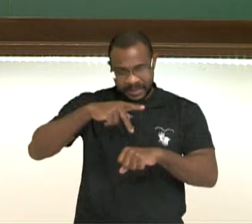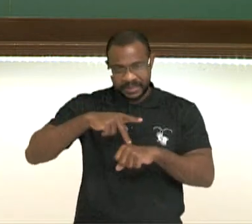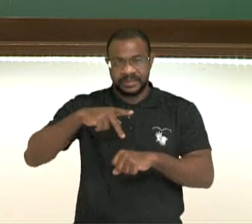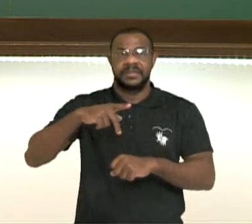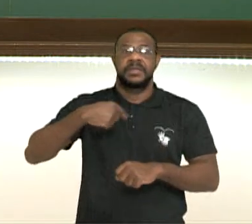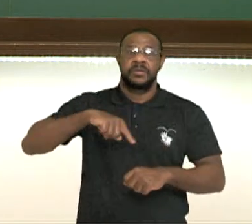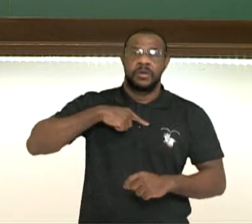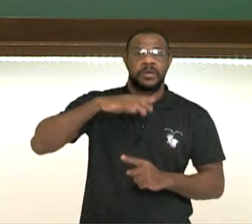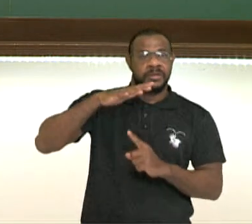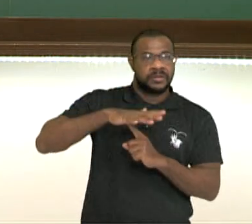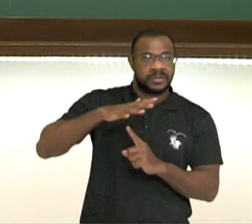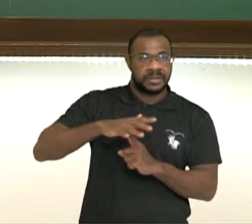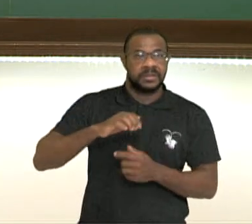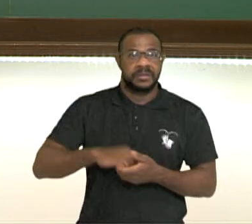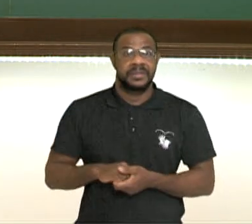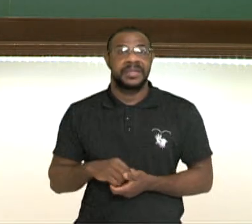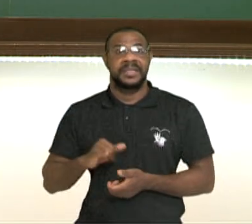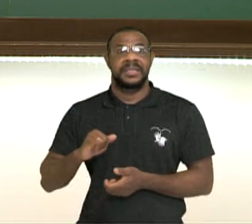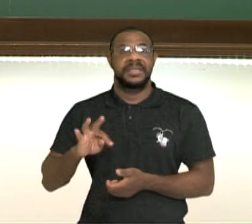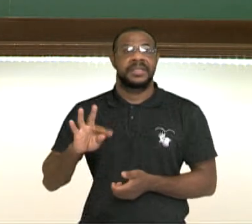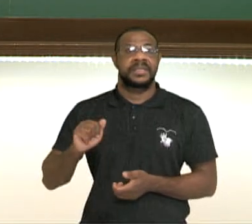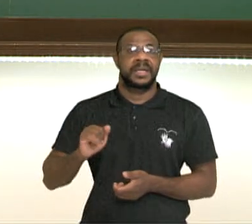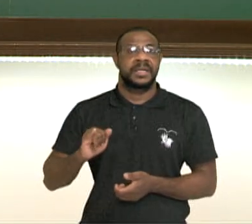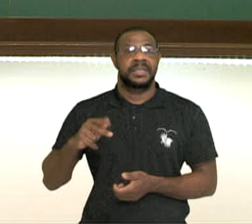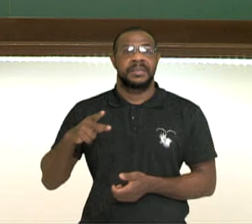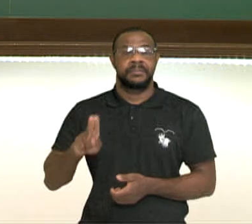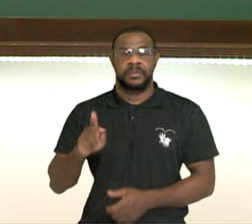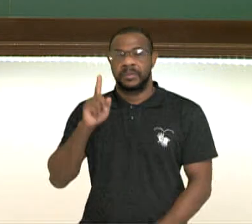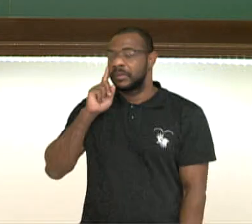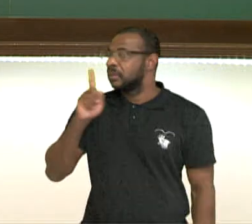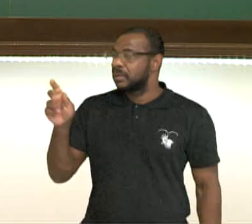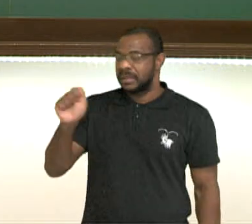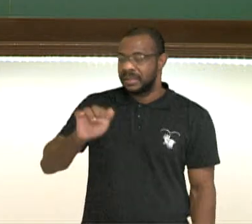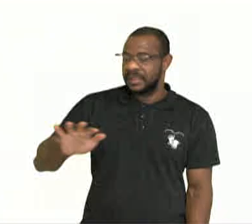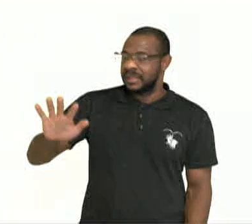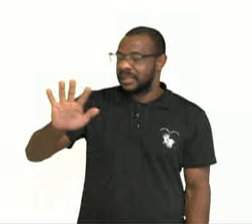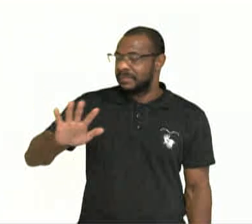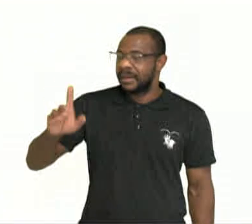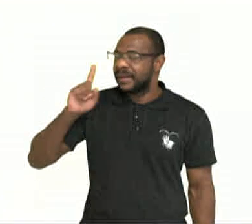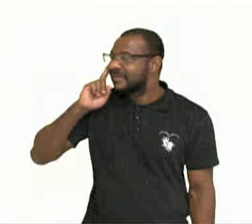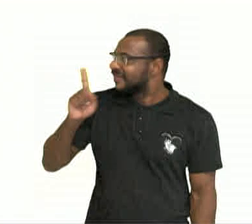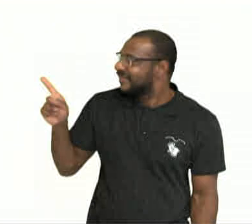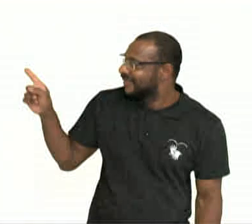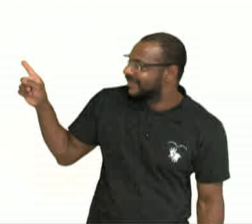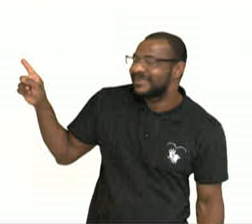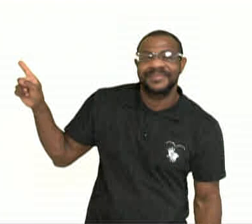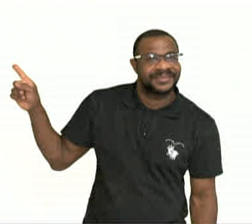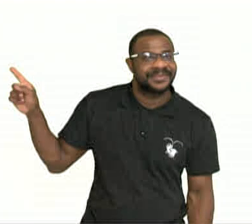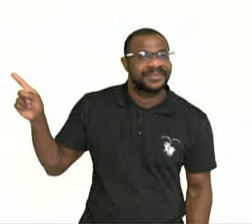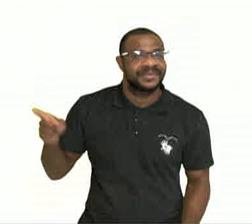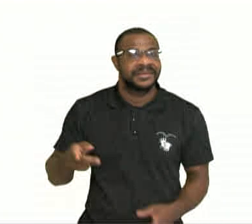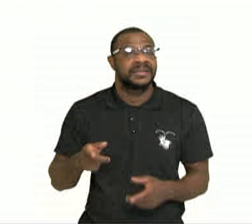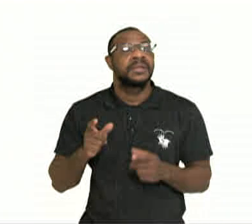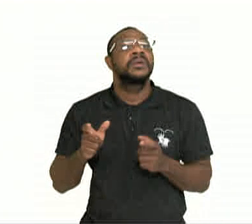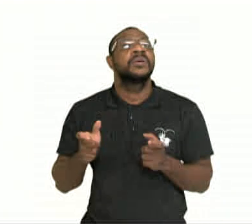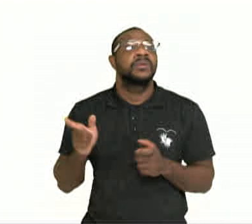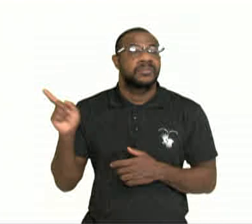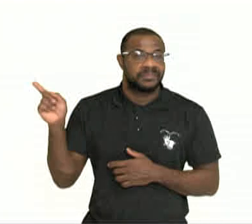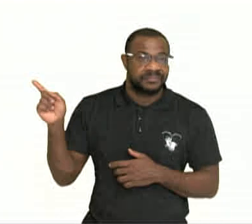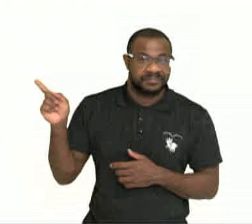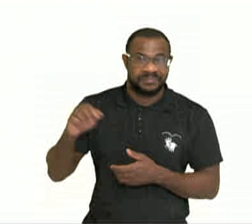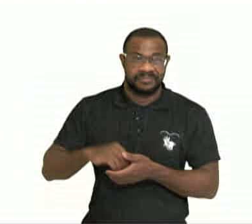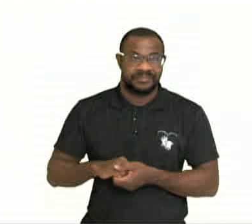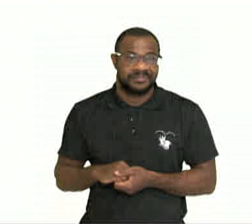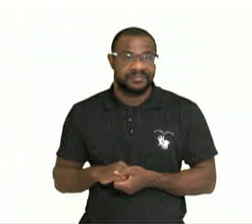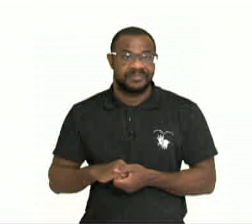deixar de falar da usina hidrelétrica de Itaipu, cuja imagem aparece do lado direito da sua tela, onde a usina hidrelétrica